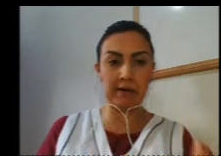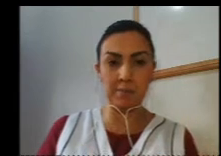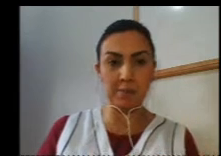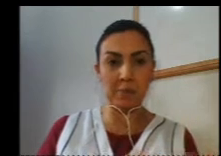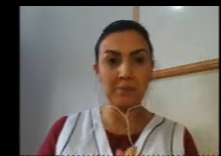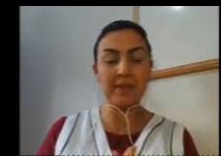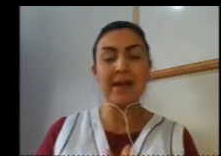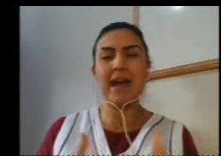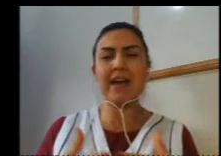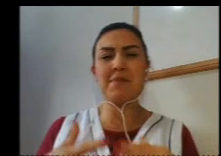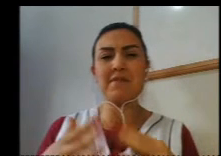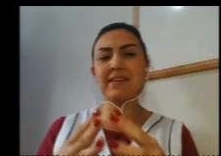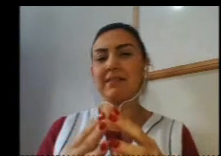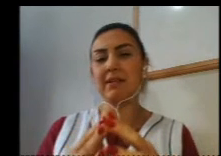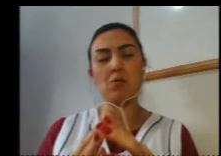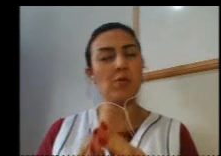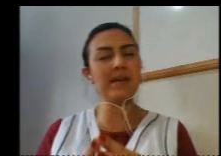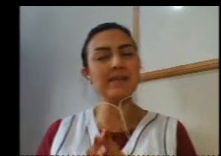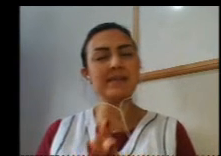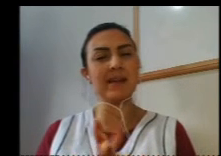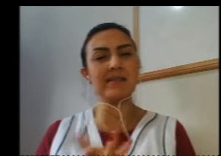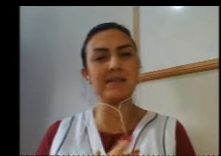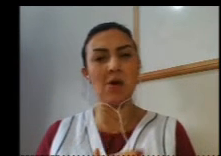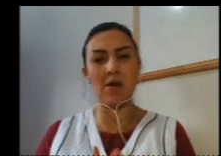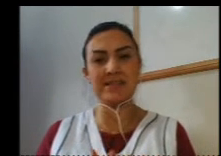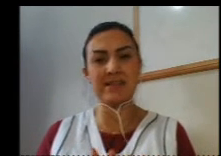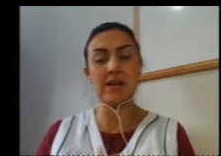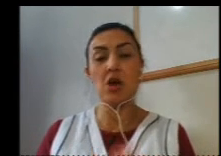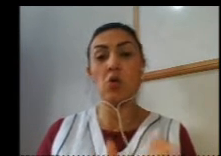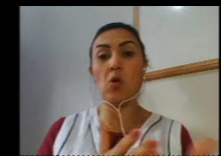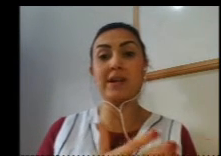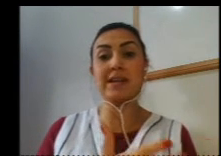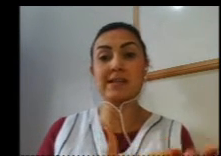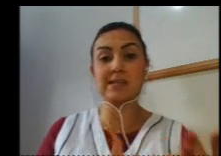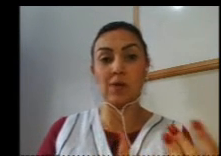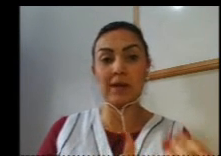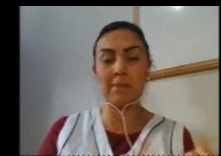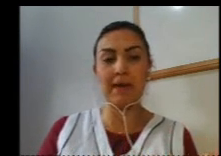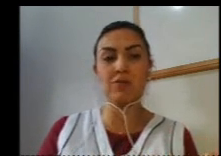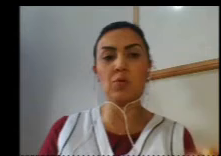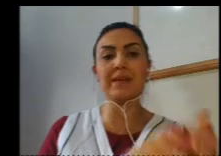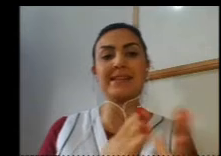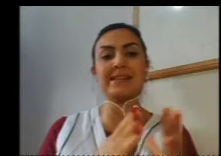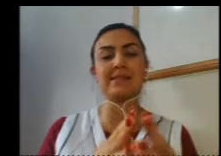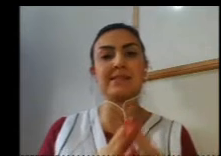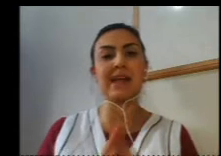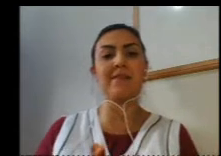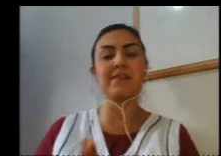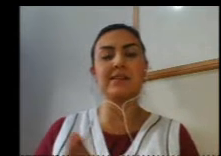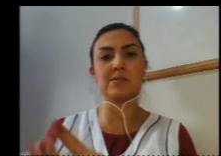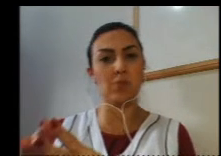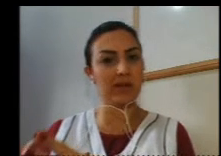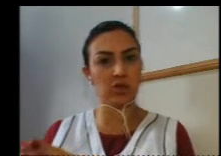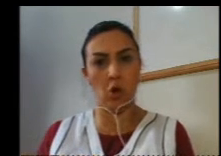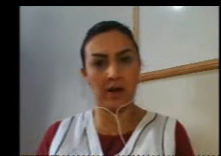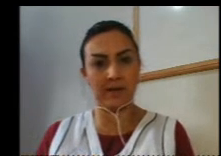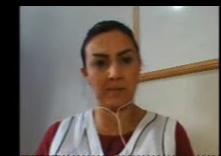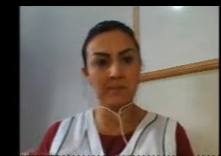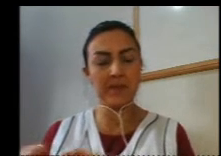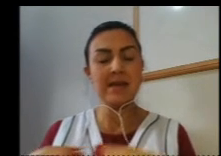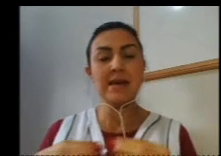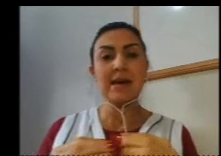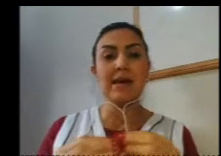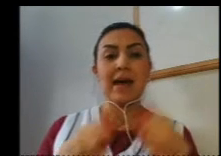no campo, era uma vida tranquila e silenciosa. Colhia seu alimento e descansava na sua